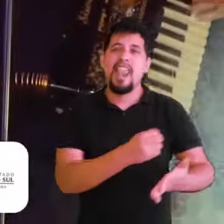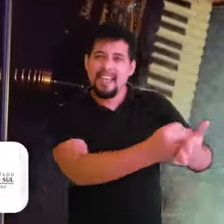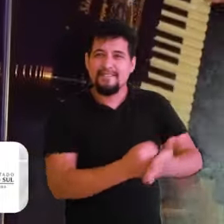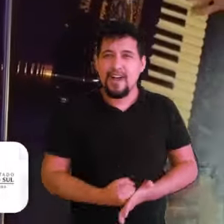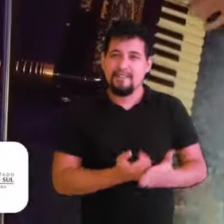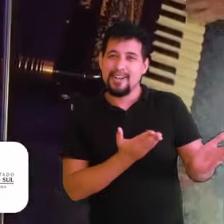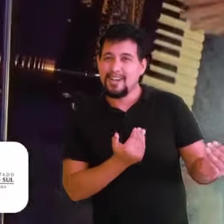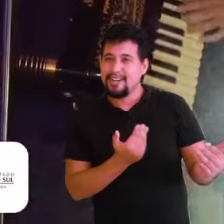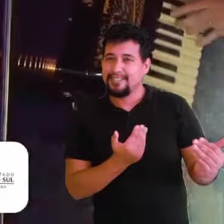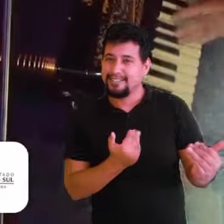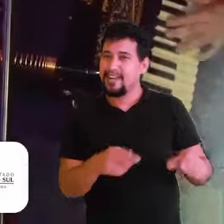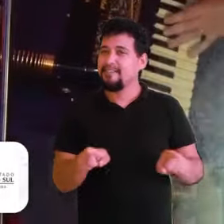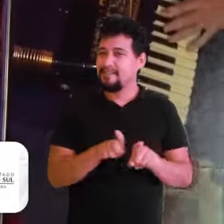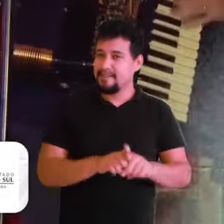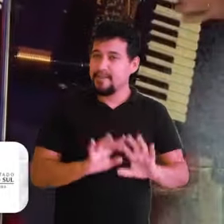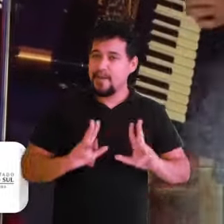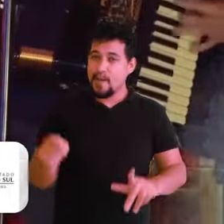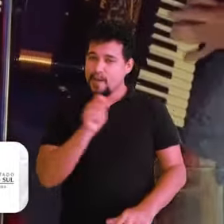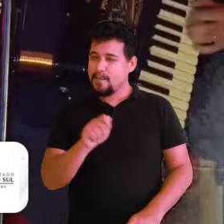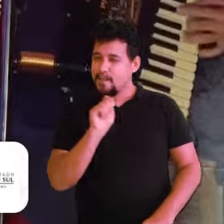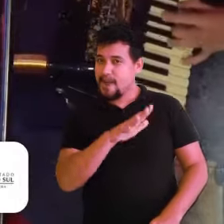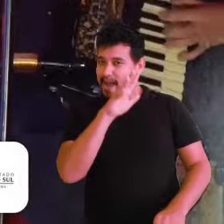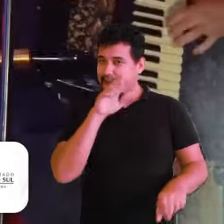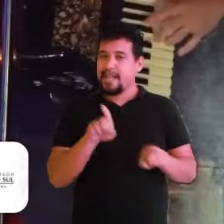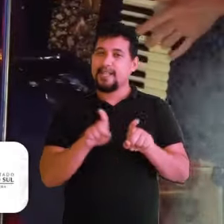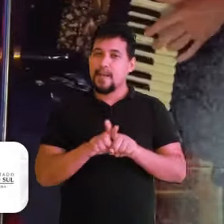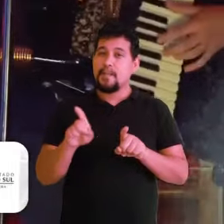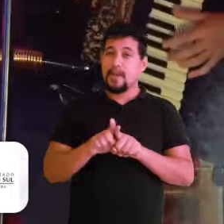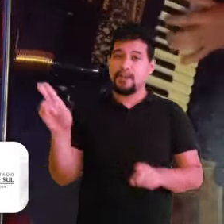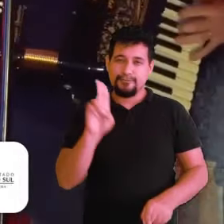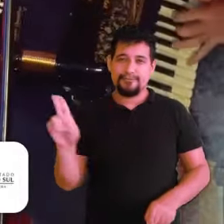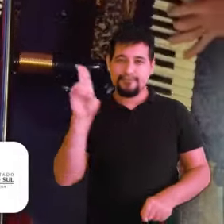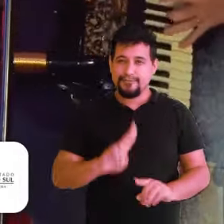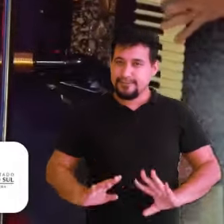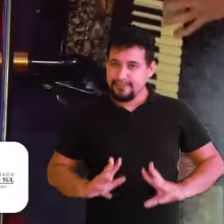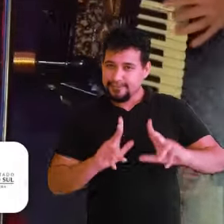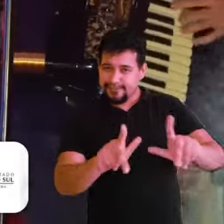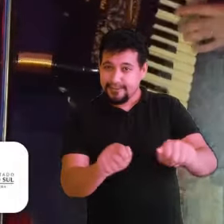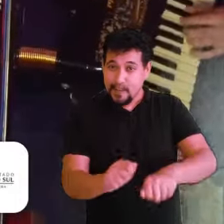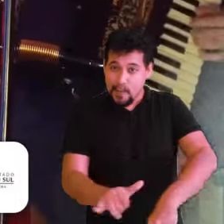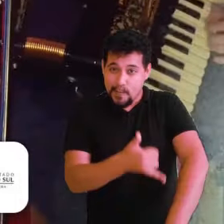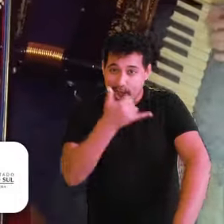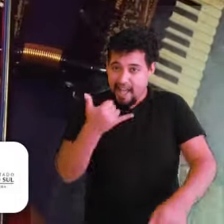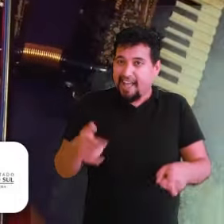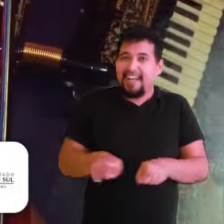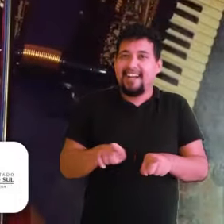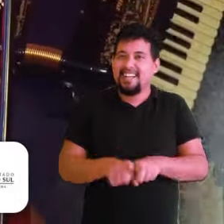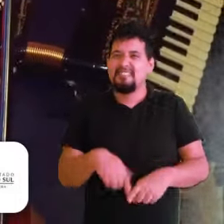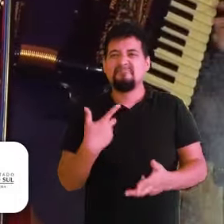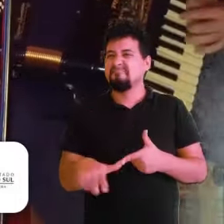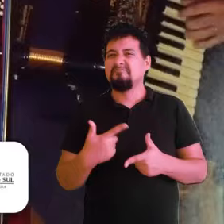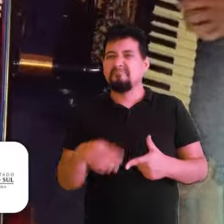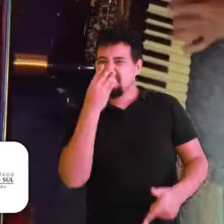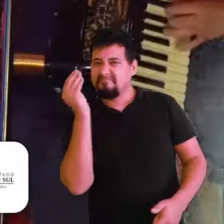magia. Todas universitárias, com toda essa energia. Sem preconceito de raça, de